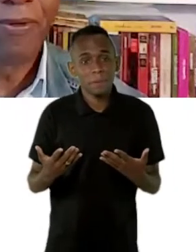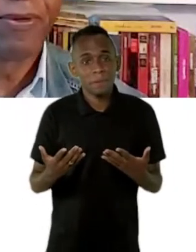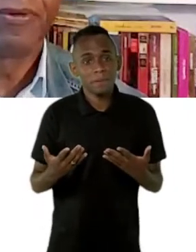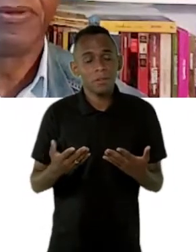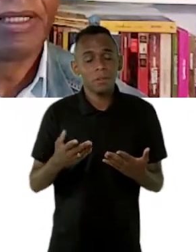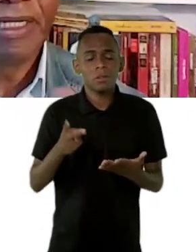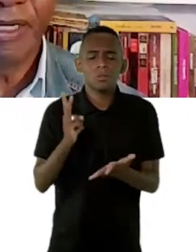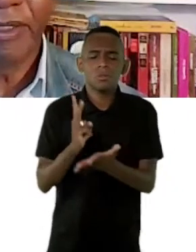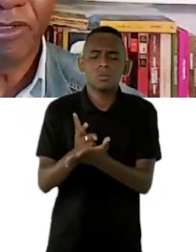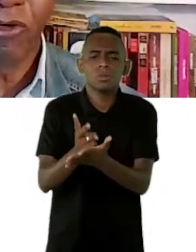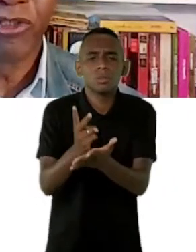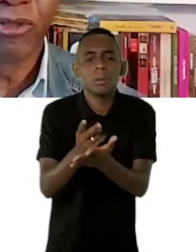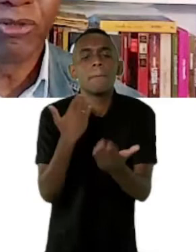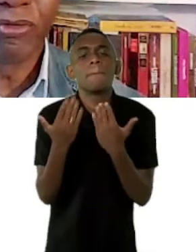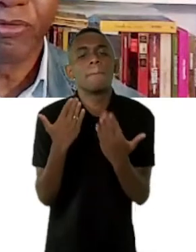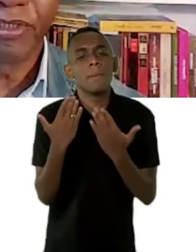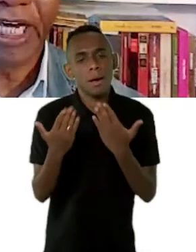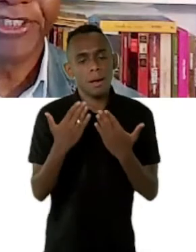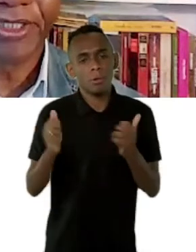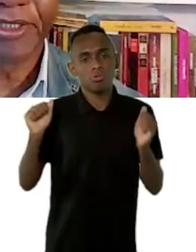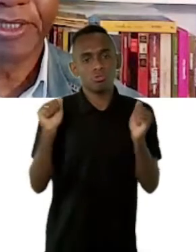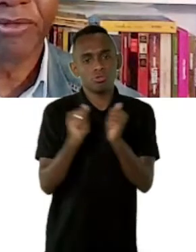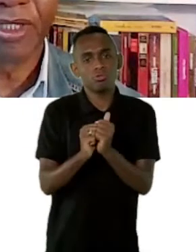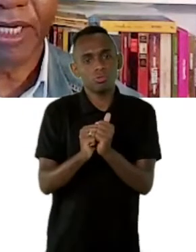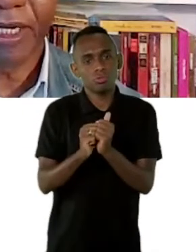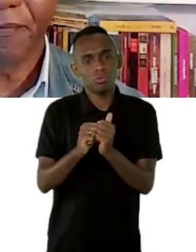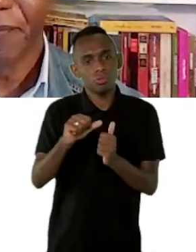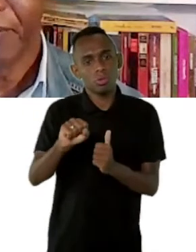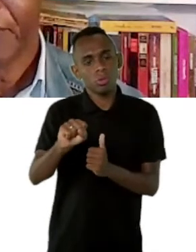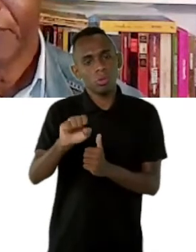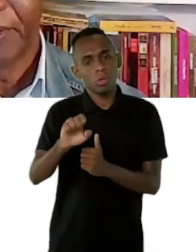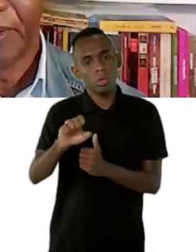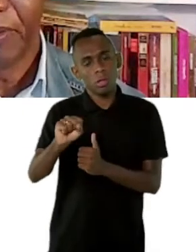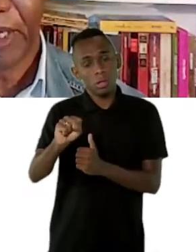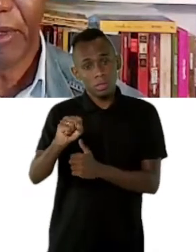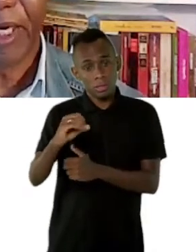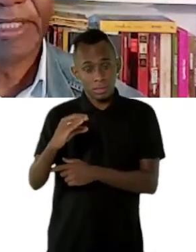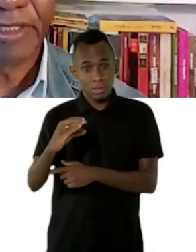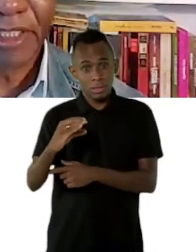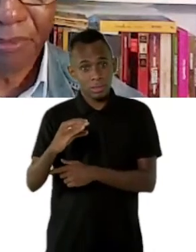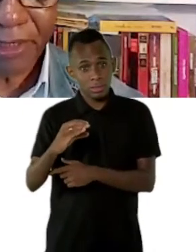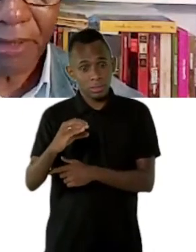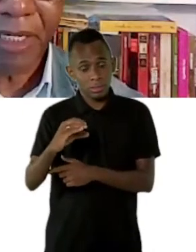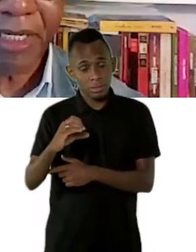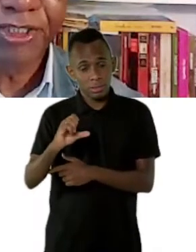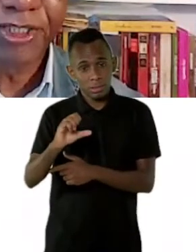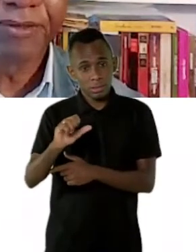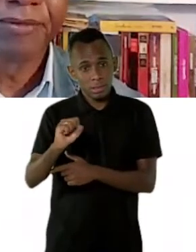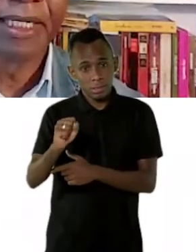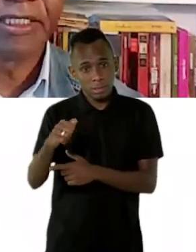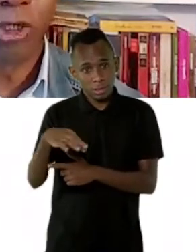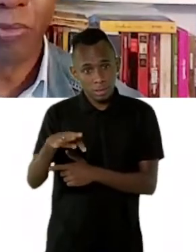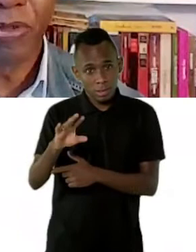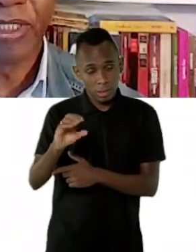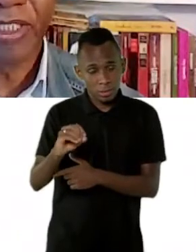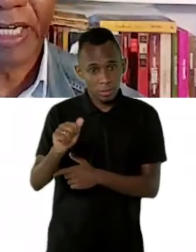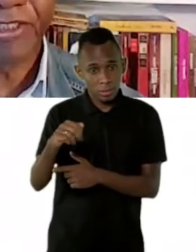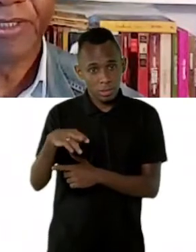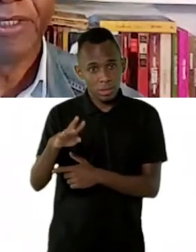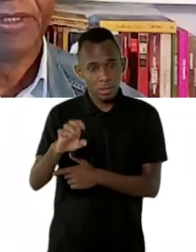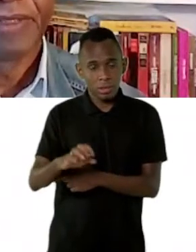Sempre um Papo, aí em conjunto com o Sesc de Santo André, eu quero agradecer imensamente mais